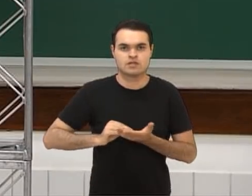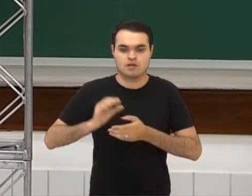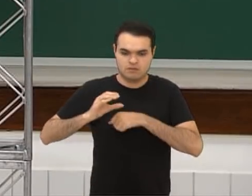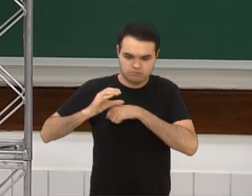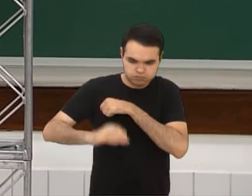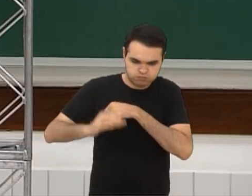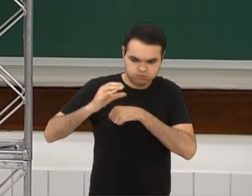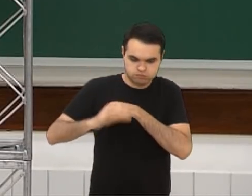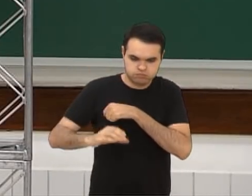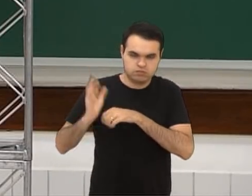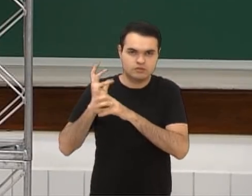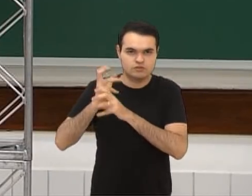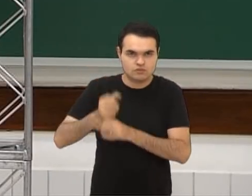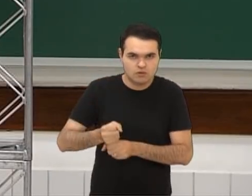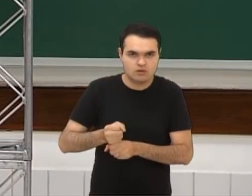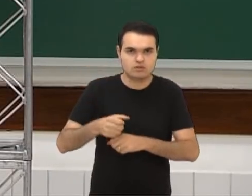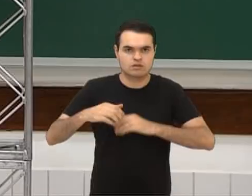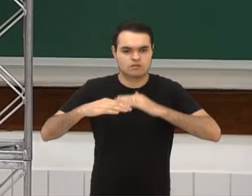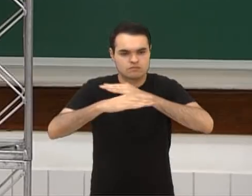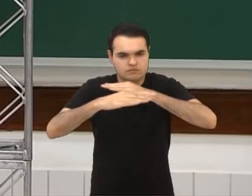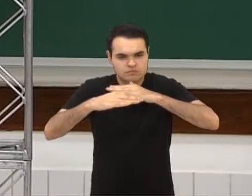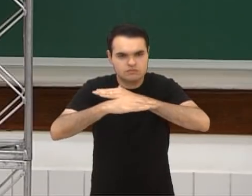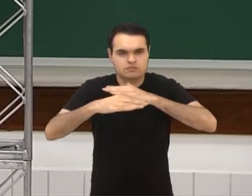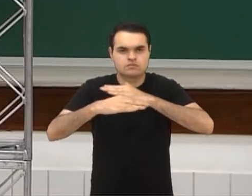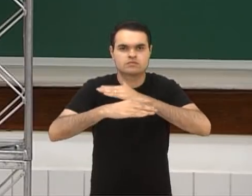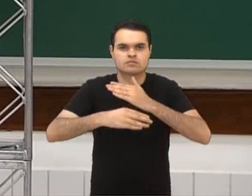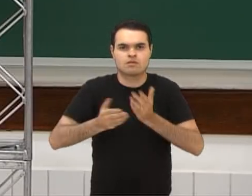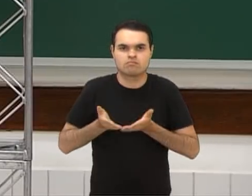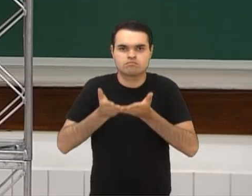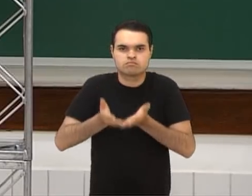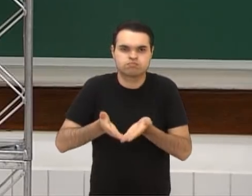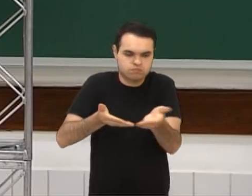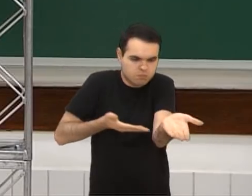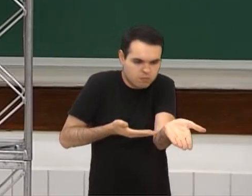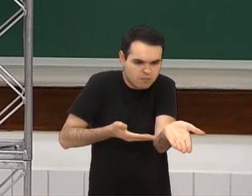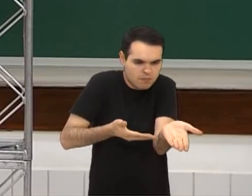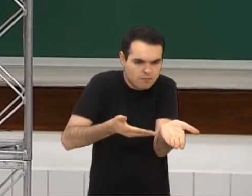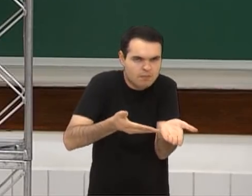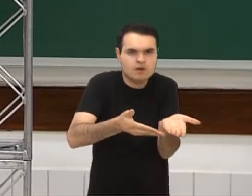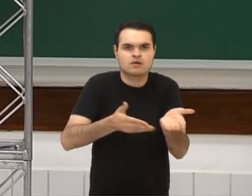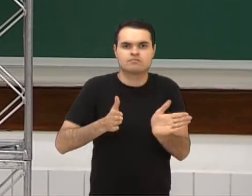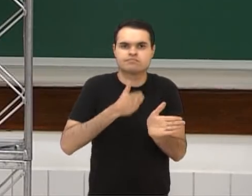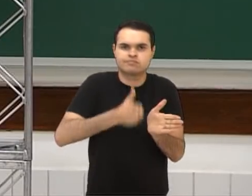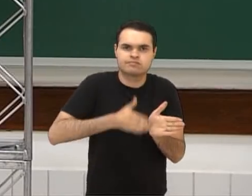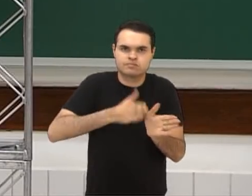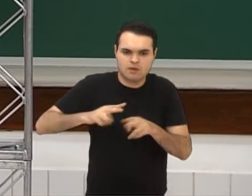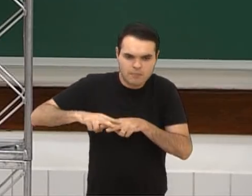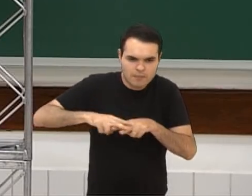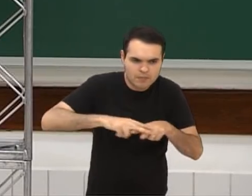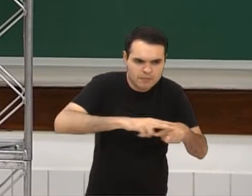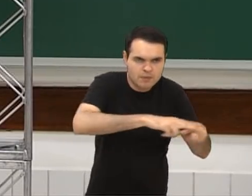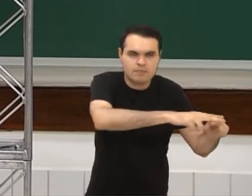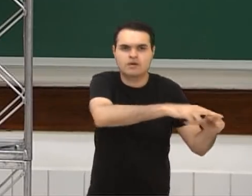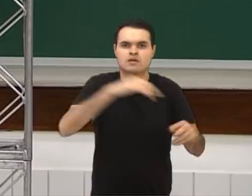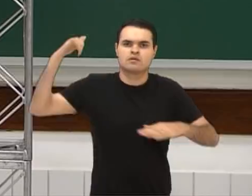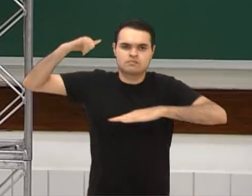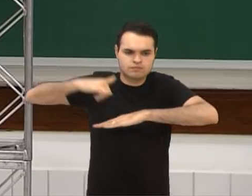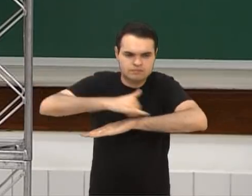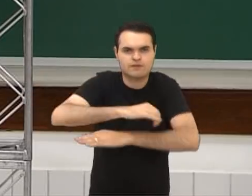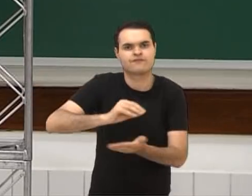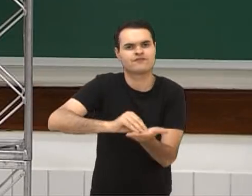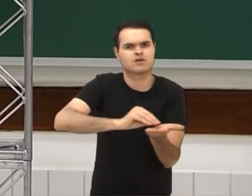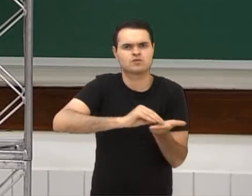em infraestrutura. Rodovias, portos, aeroportos, ferrovias. O Brasil ainda sofria com essa falta de investimentos